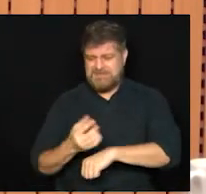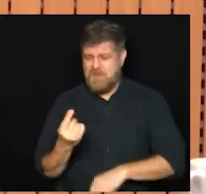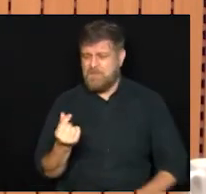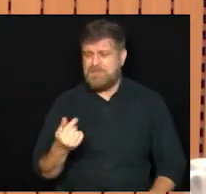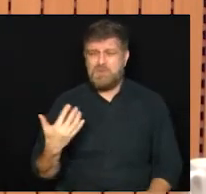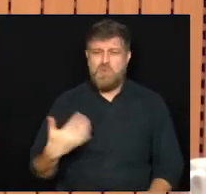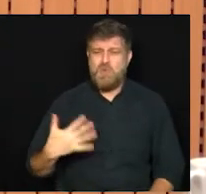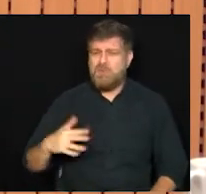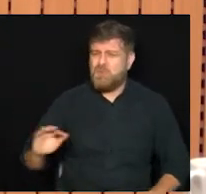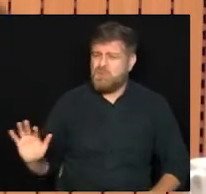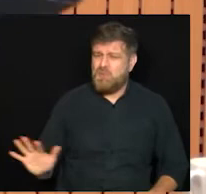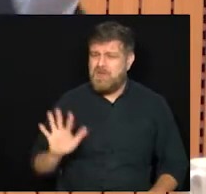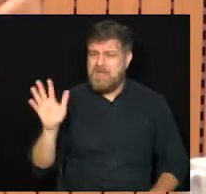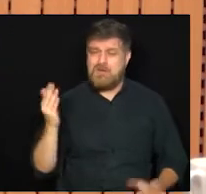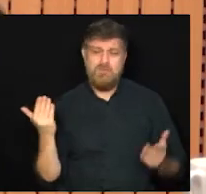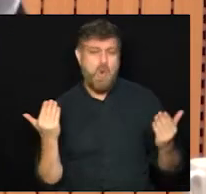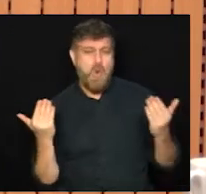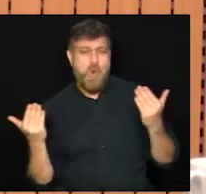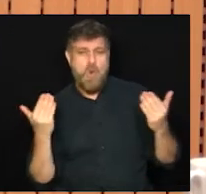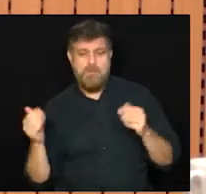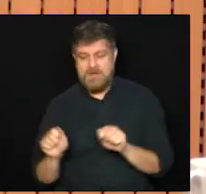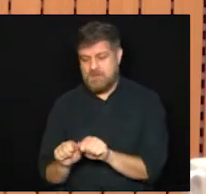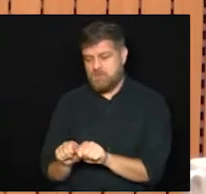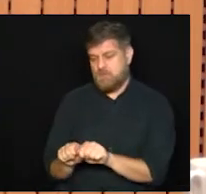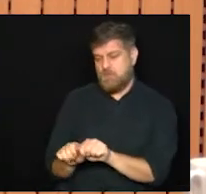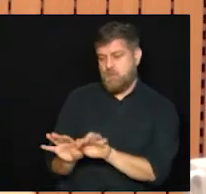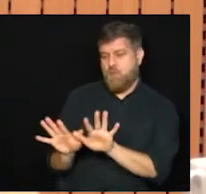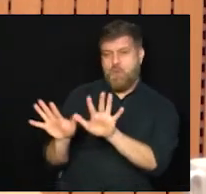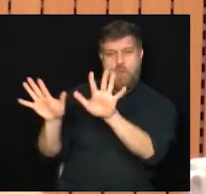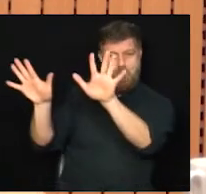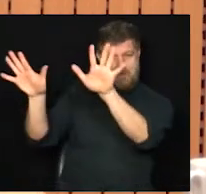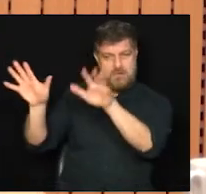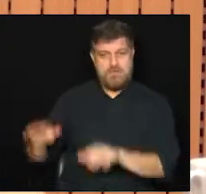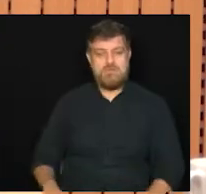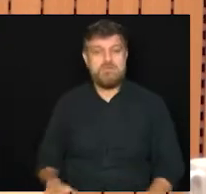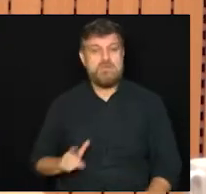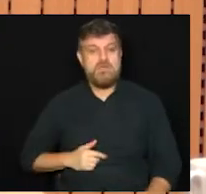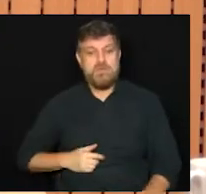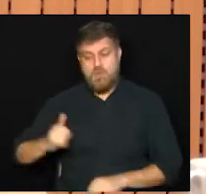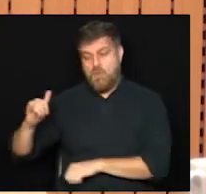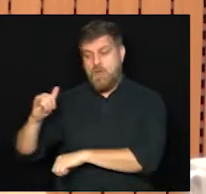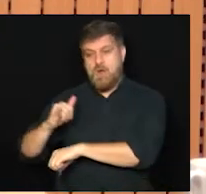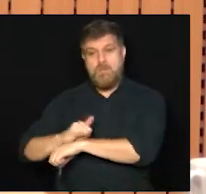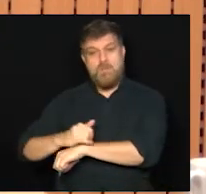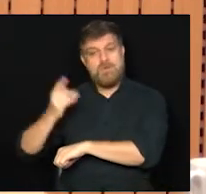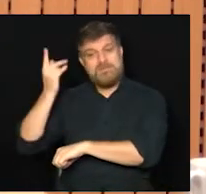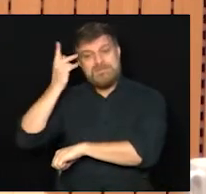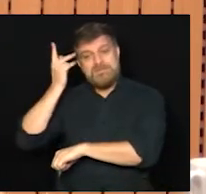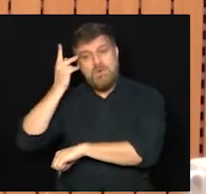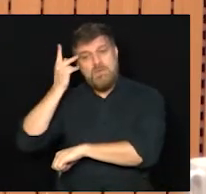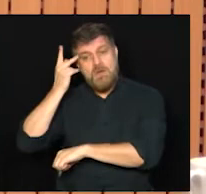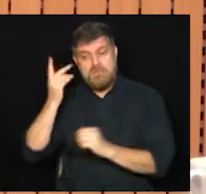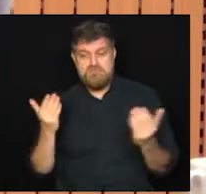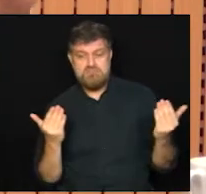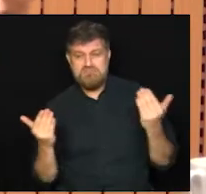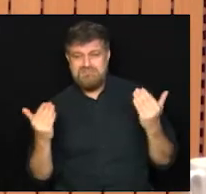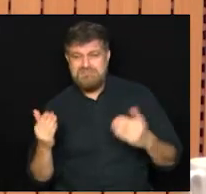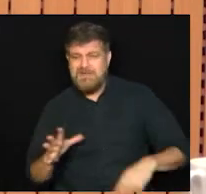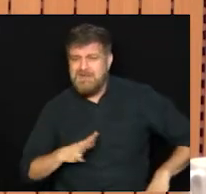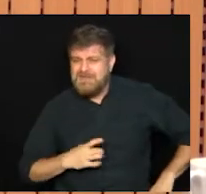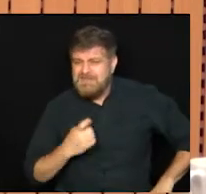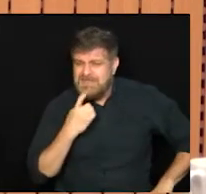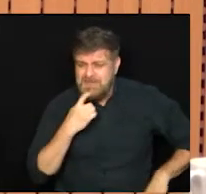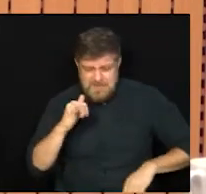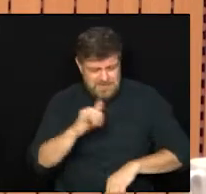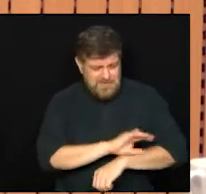Viracopos, comparados com Guarulhos, Congonhas, né? Em que medida isso, de certa forma, o preço